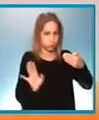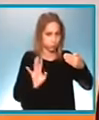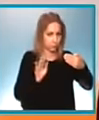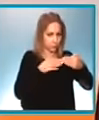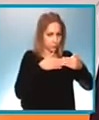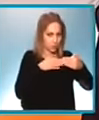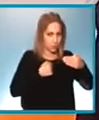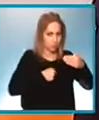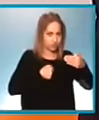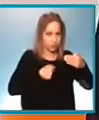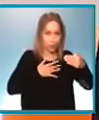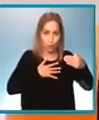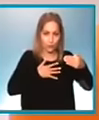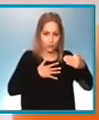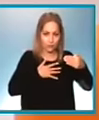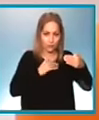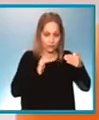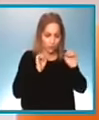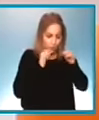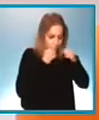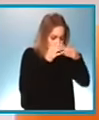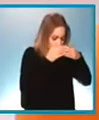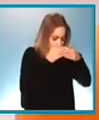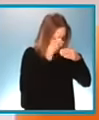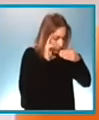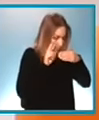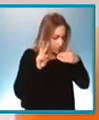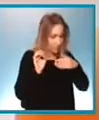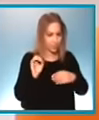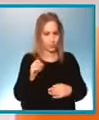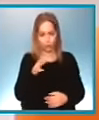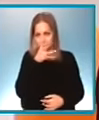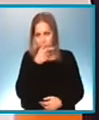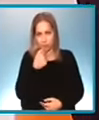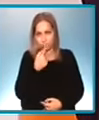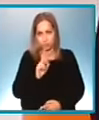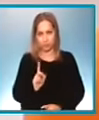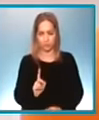com mágoas, com muita raiva, com muita tristeza,